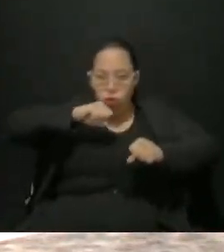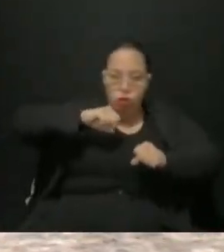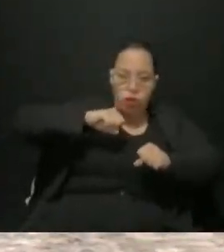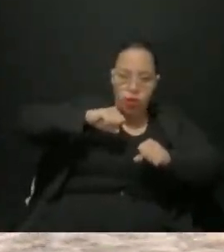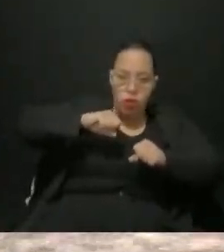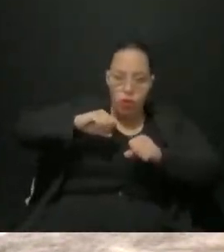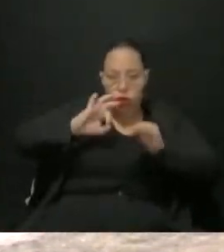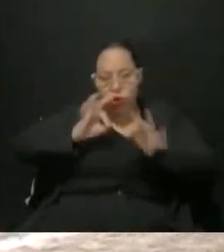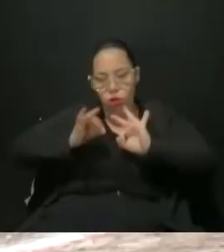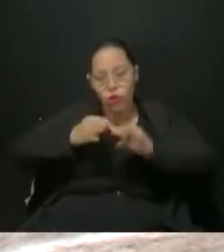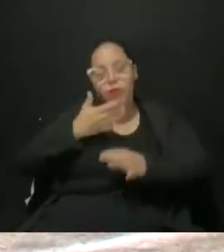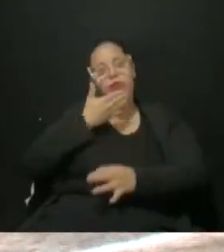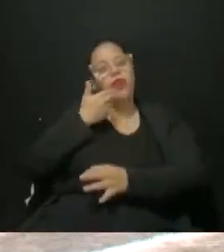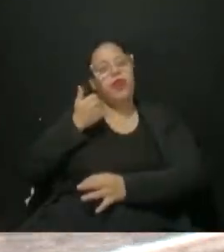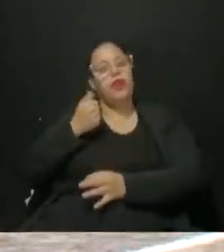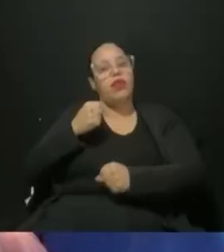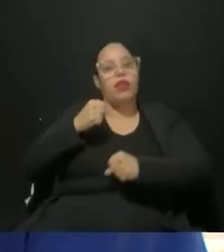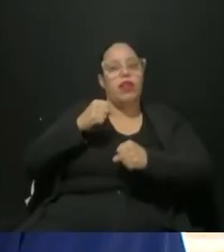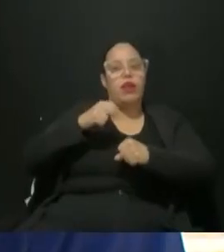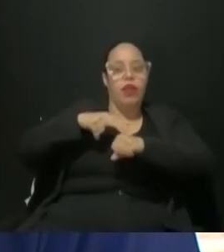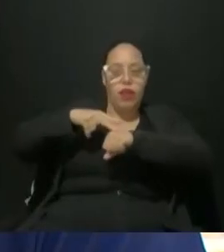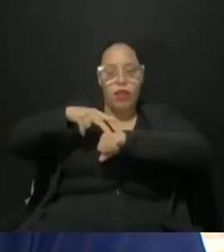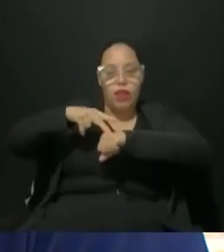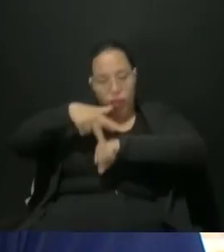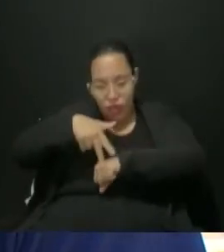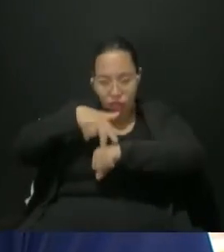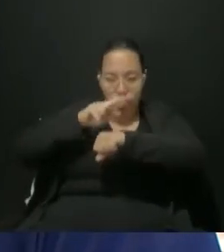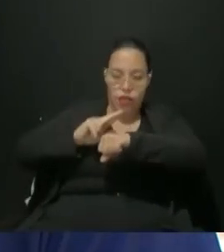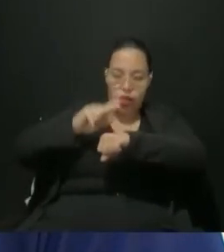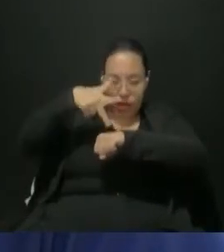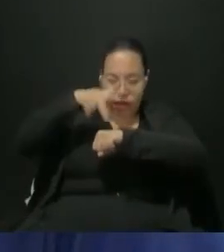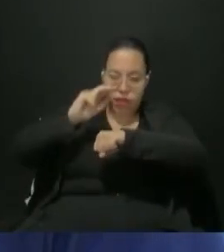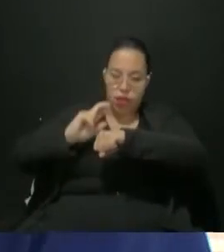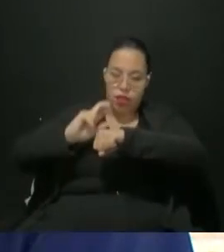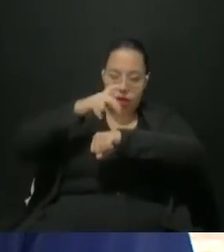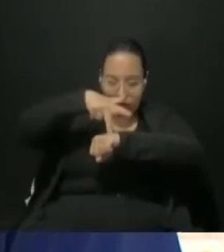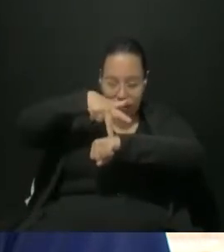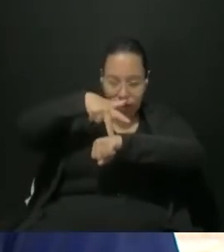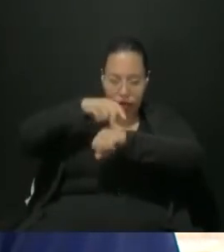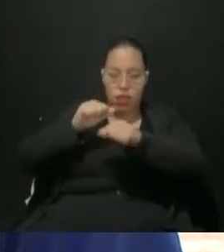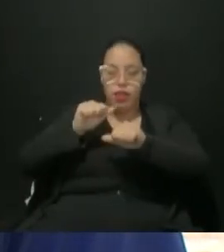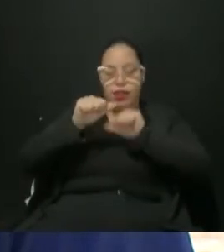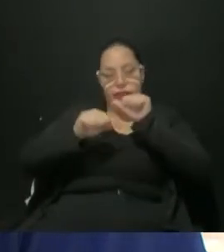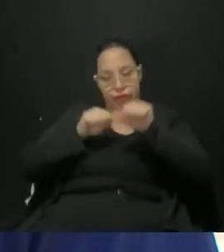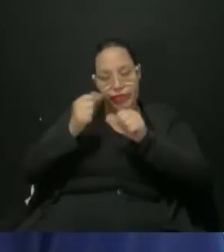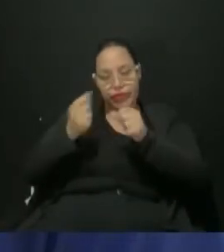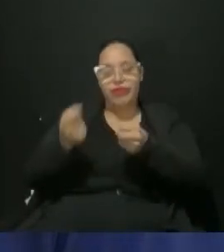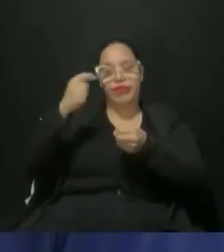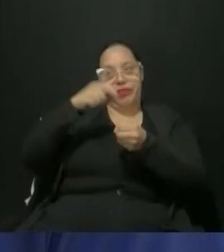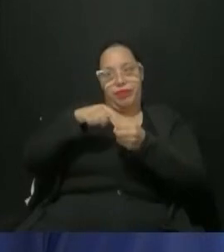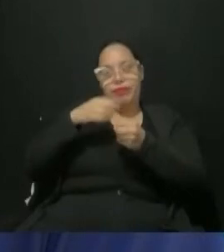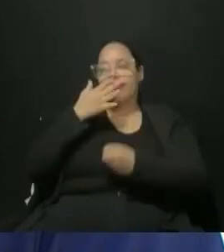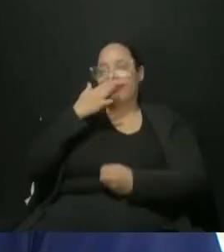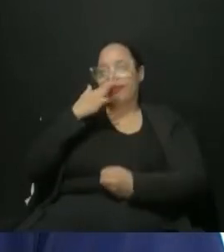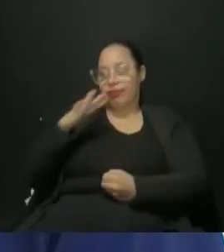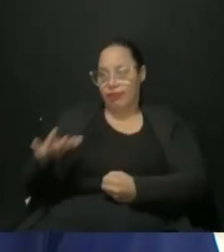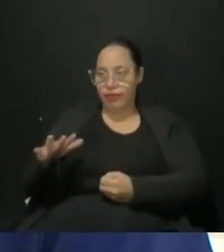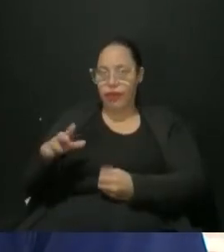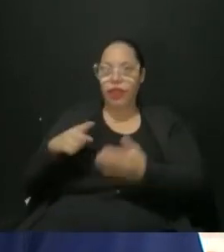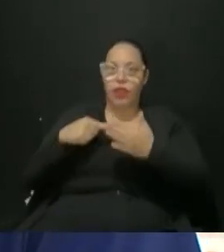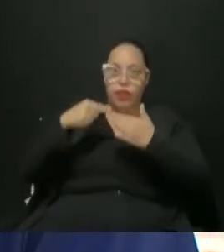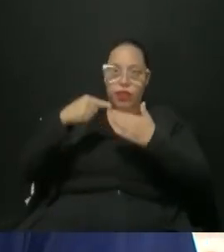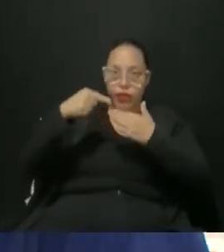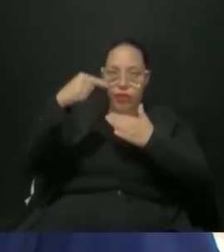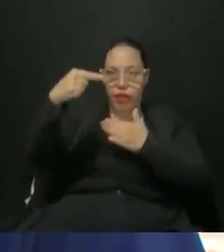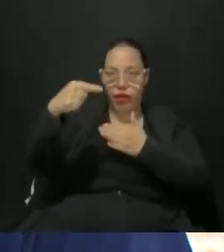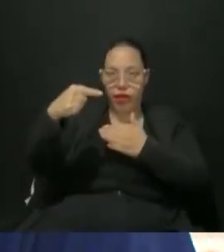correndo de um jeito aí você aplica uma técnica já começa a melhorar já começa a saltar melhor a arremessar melhor então essa mudança voltado ali